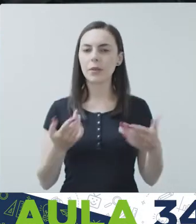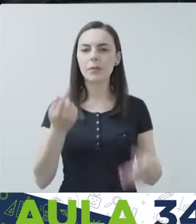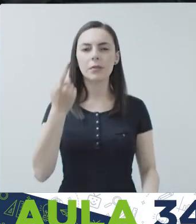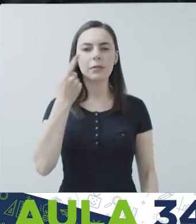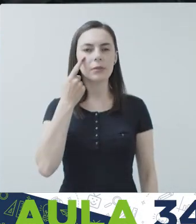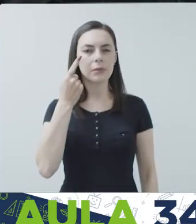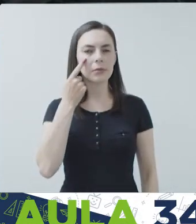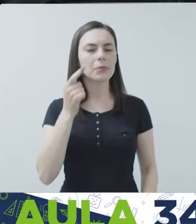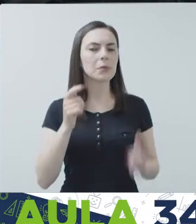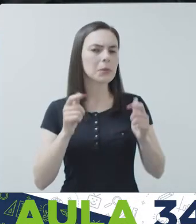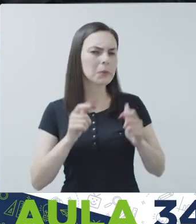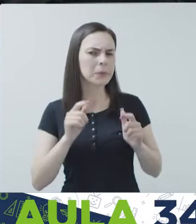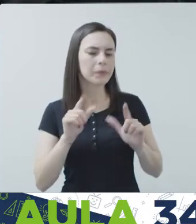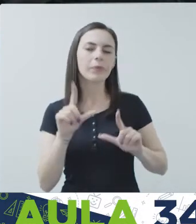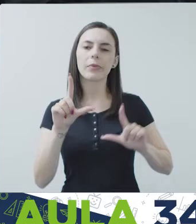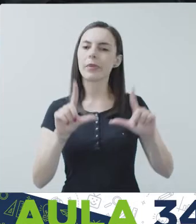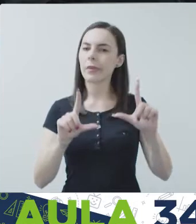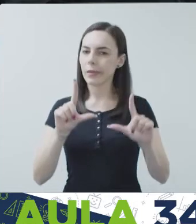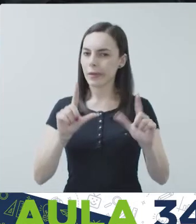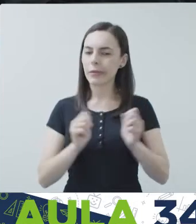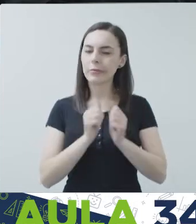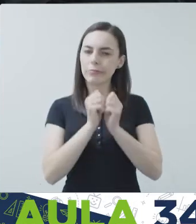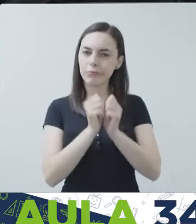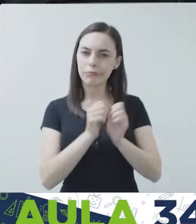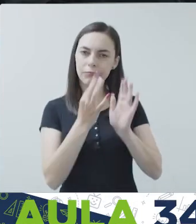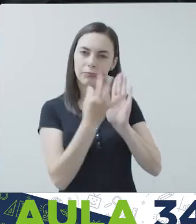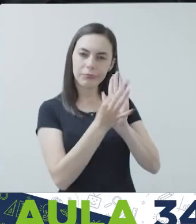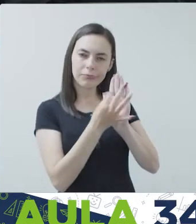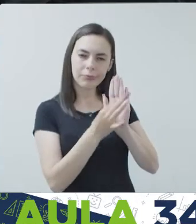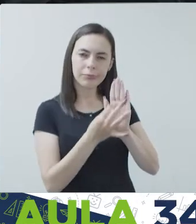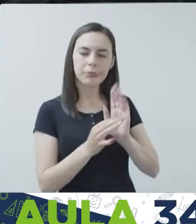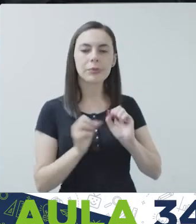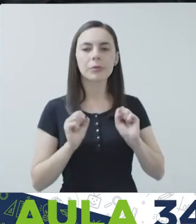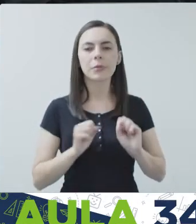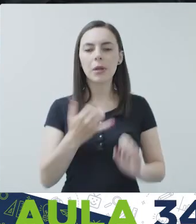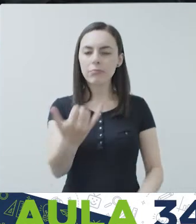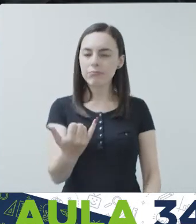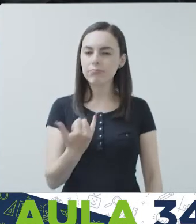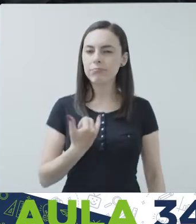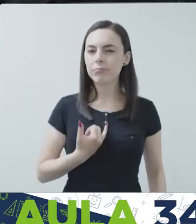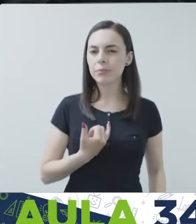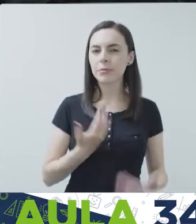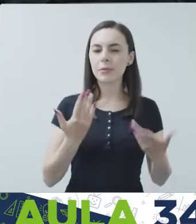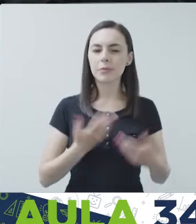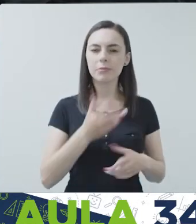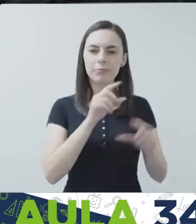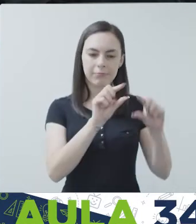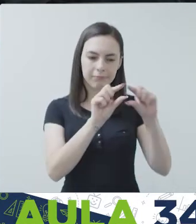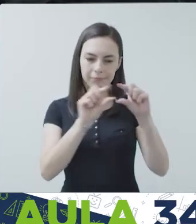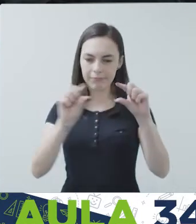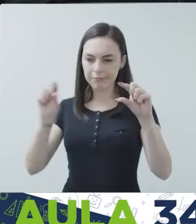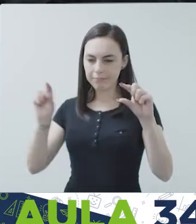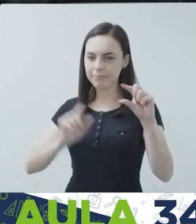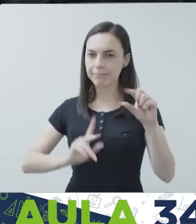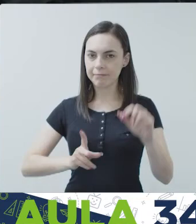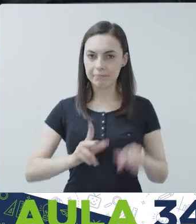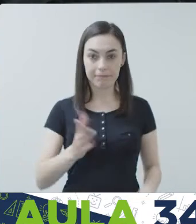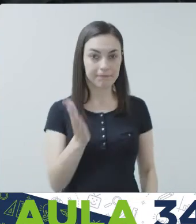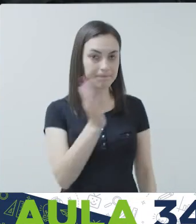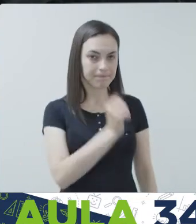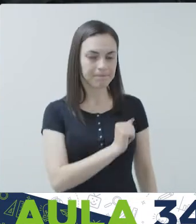conferir lá na tela juntos. Falem bem alto aí para a gente completar essa primeira linha do quadro numérico. Vamos